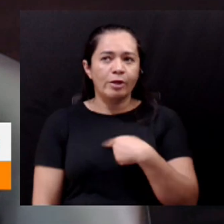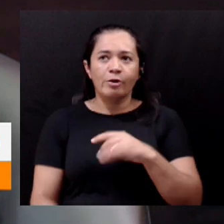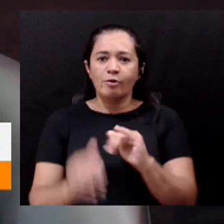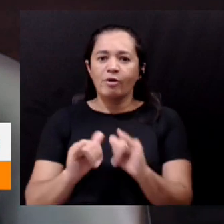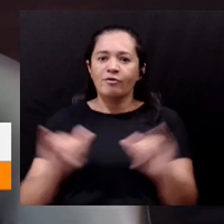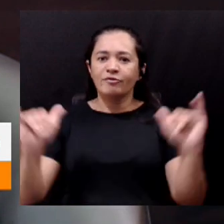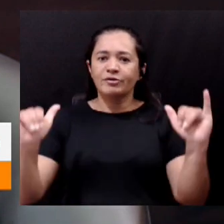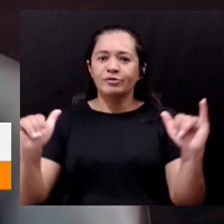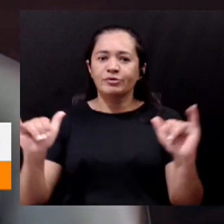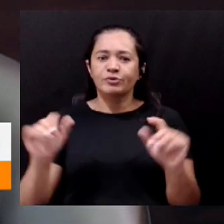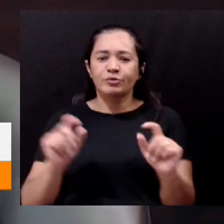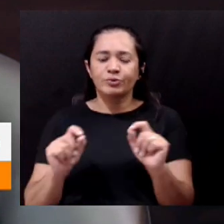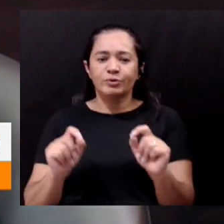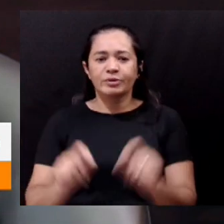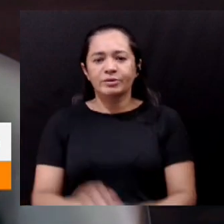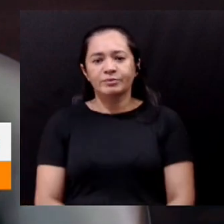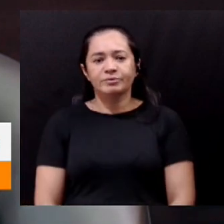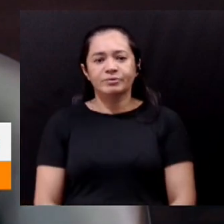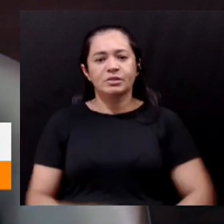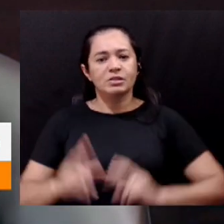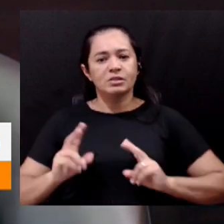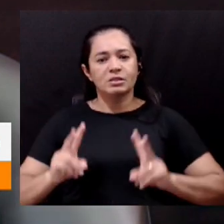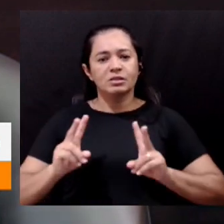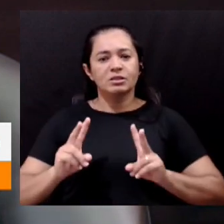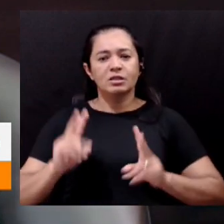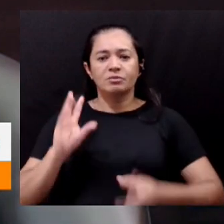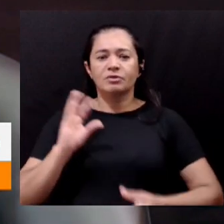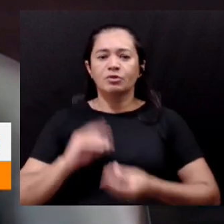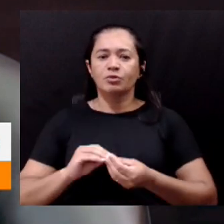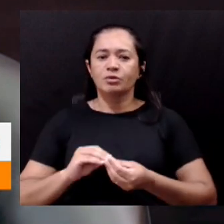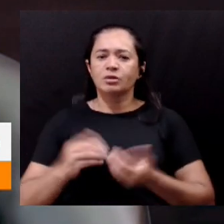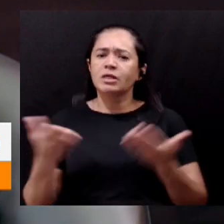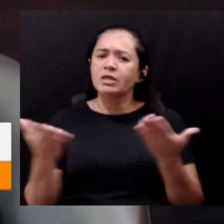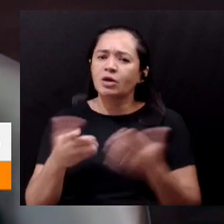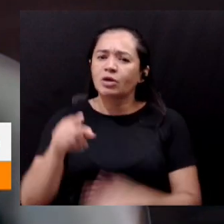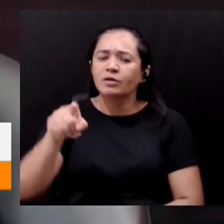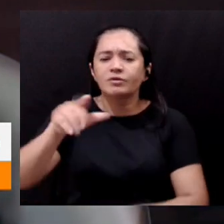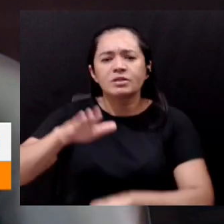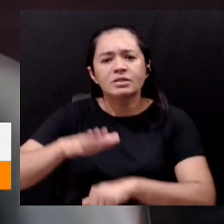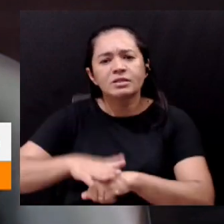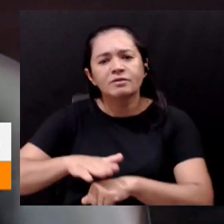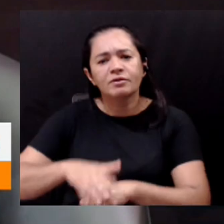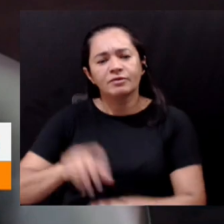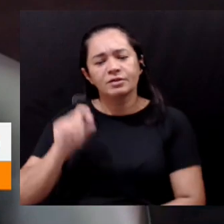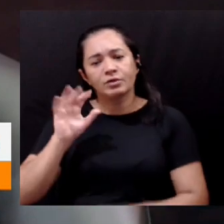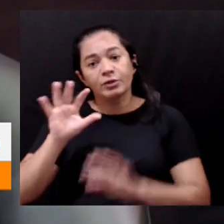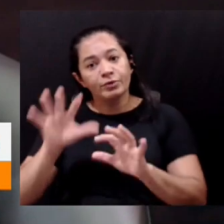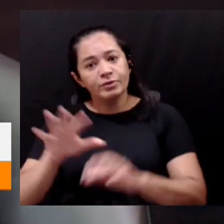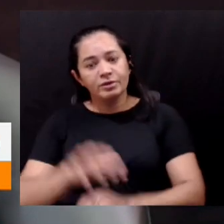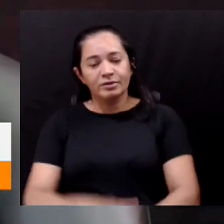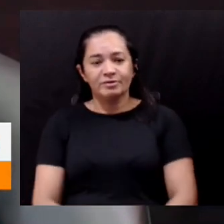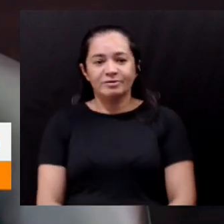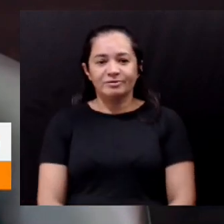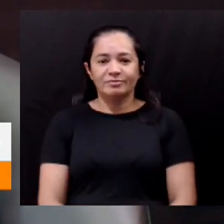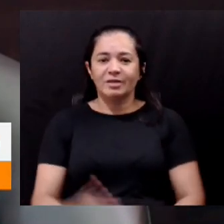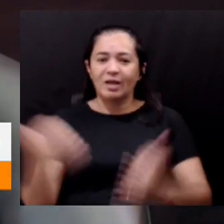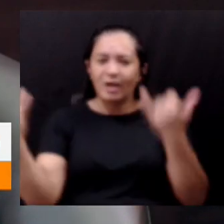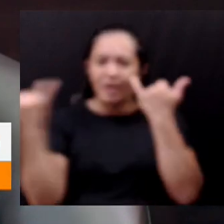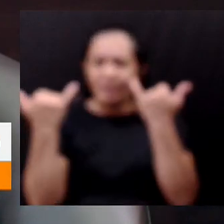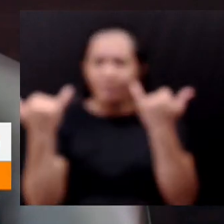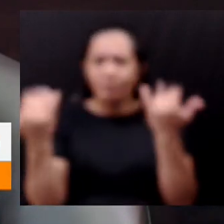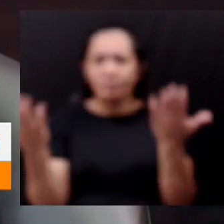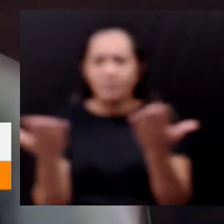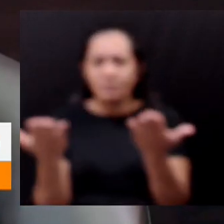clínicos, né, e sempre finalizo dessa forma: "E agora, o que que você vai fazer com isso?", né. Então a informação foi passada,